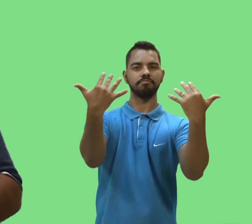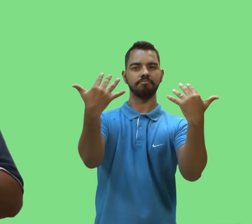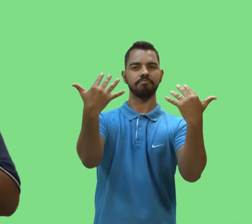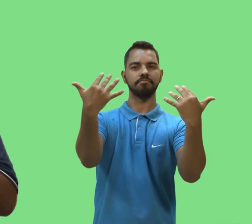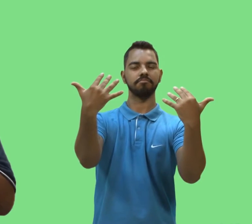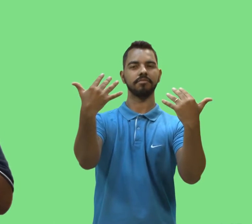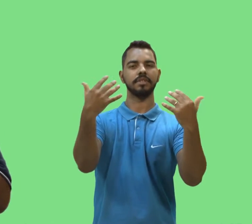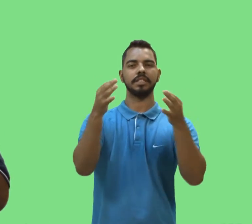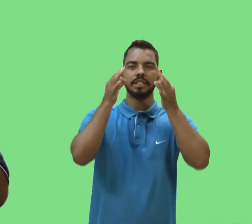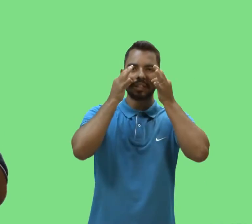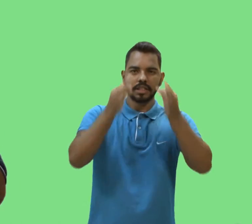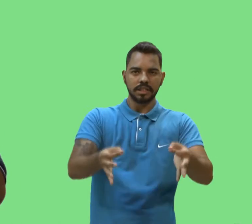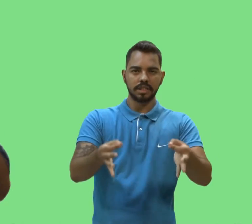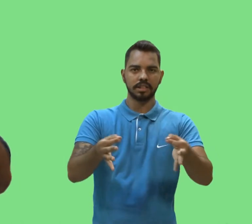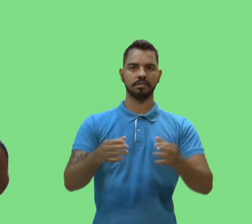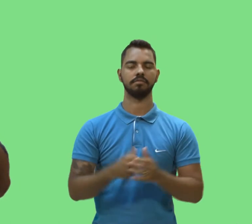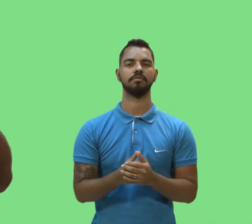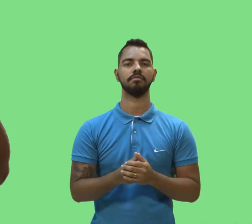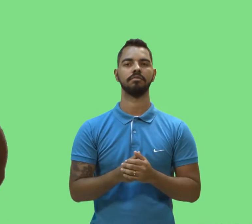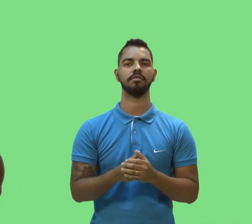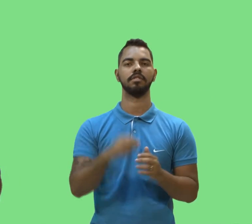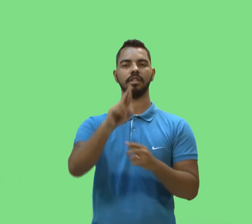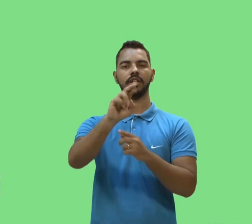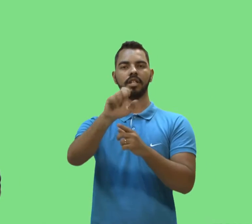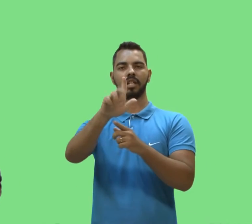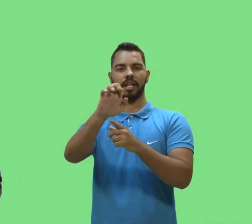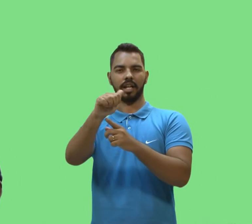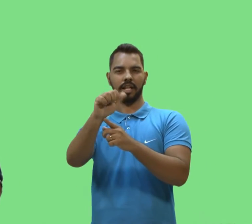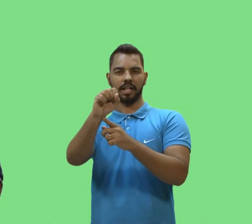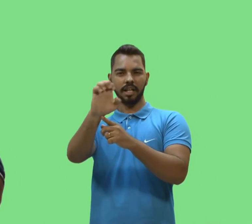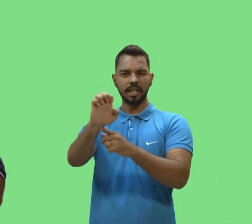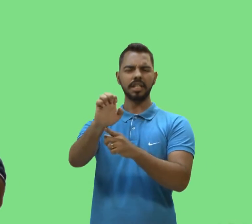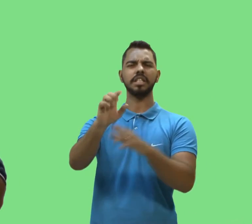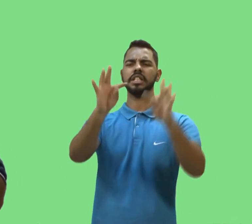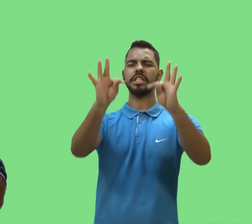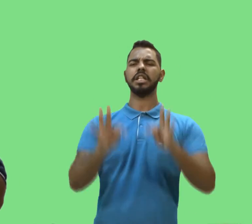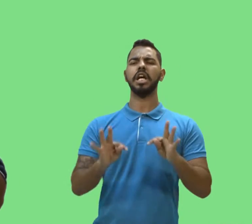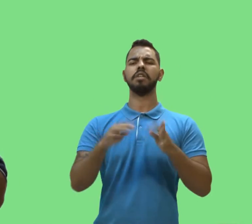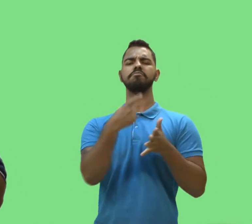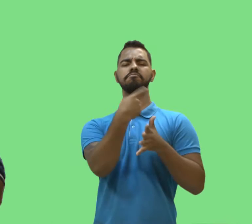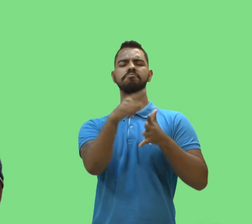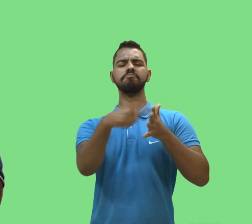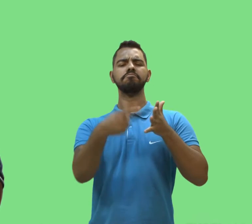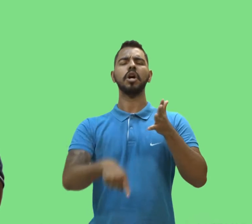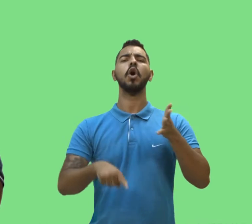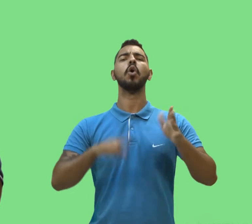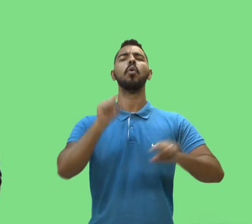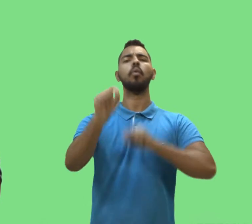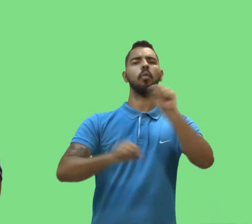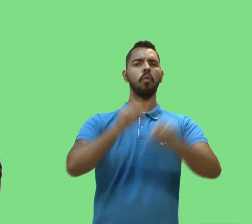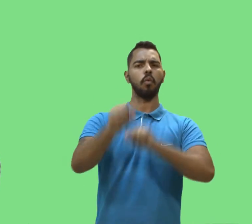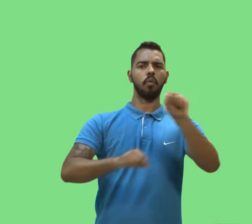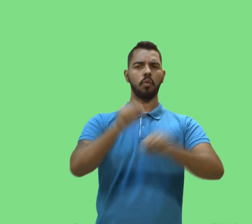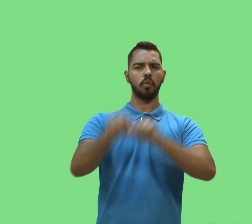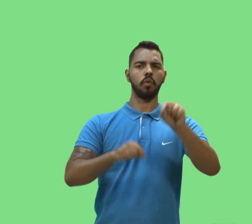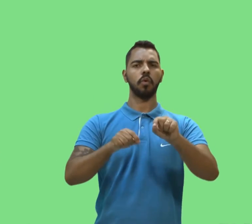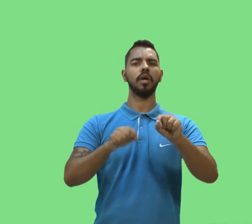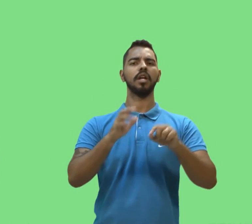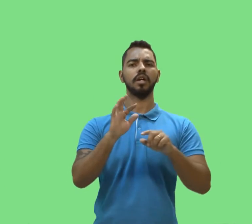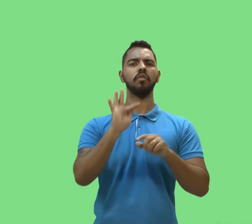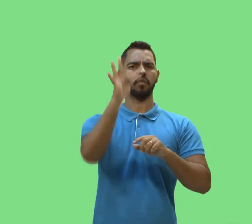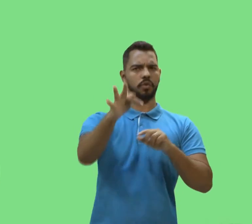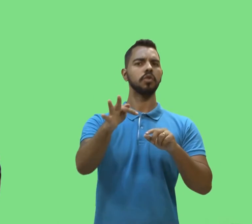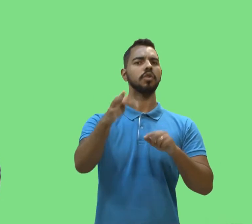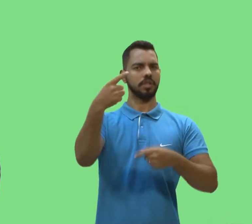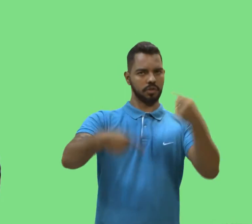assuntos para os quais se quer a atenção da mídia. Leia um exemplo de release e procure perceber